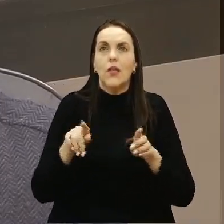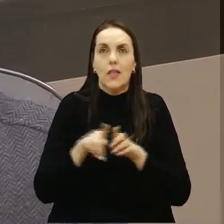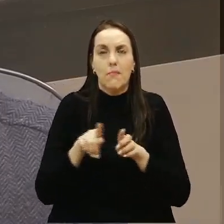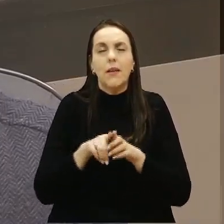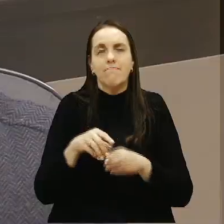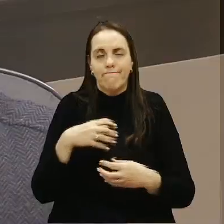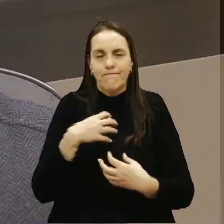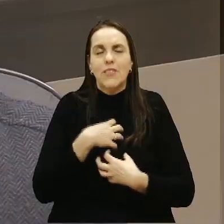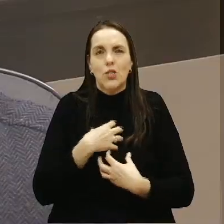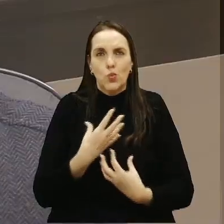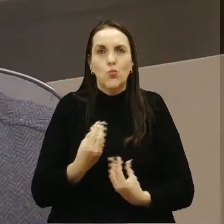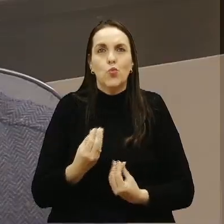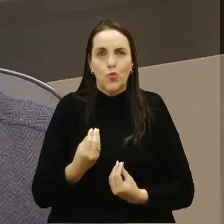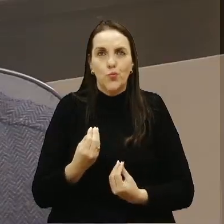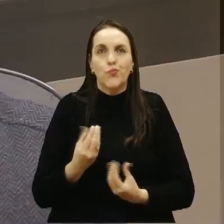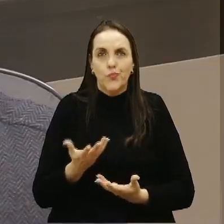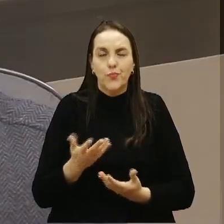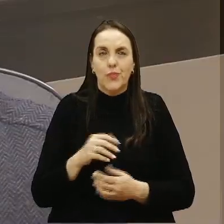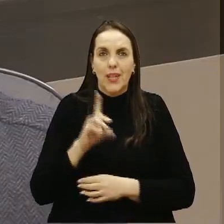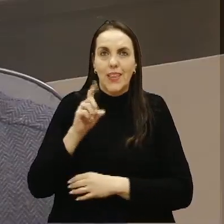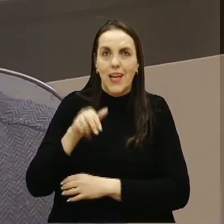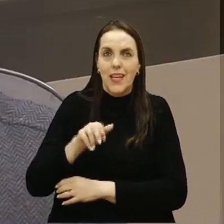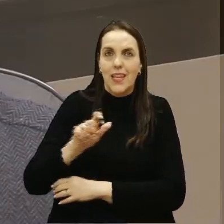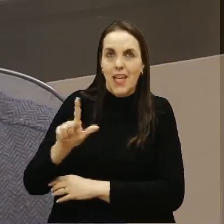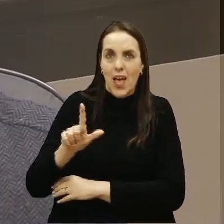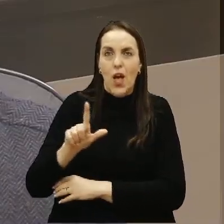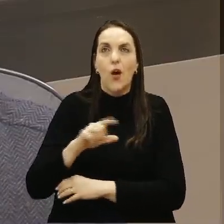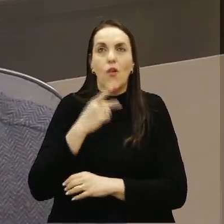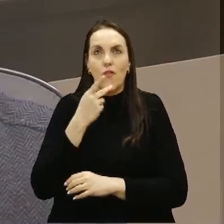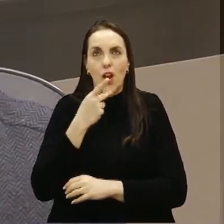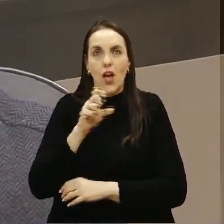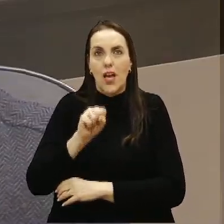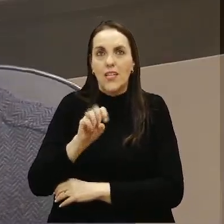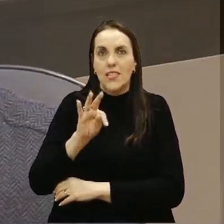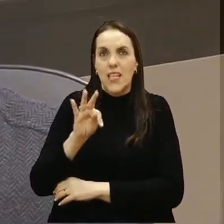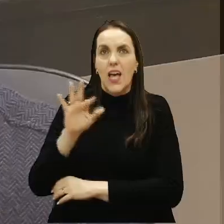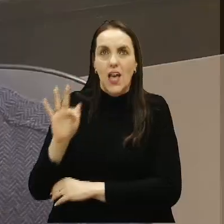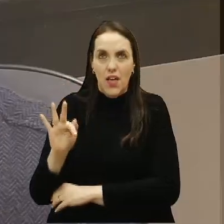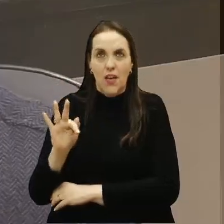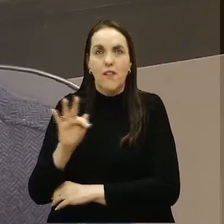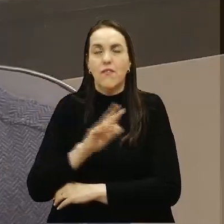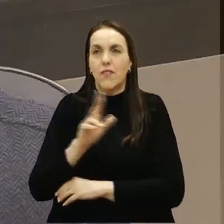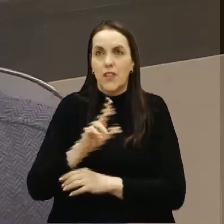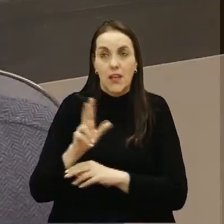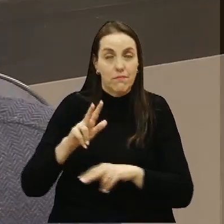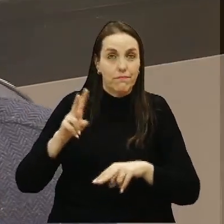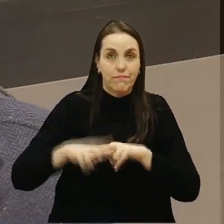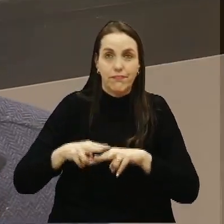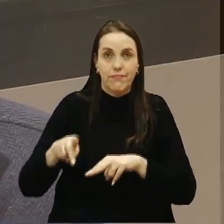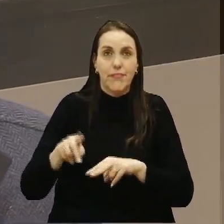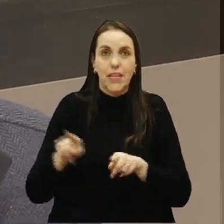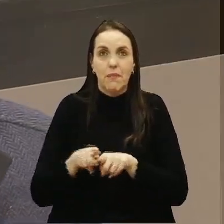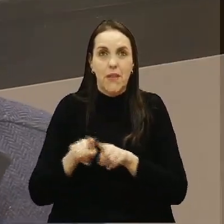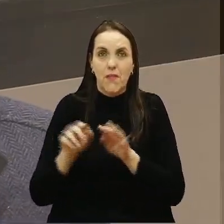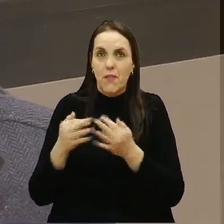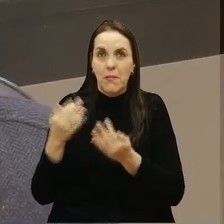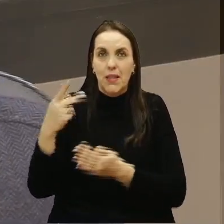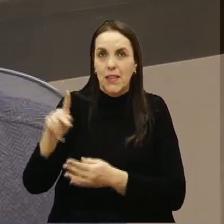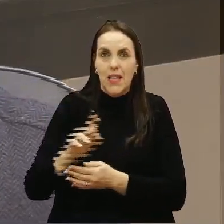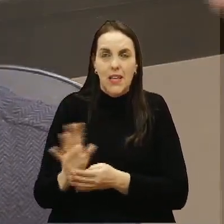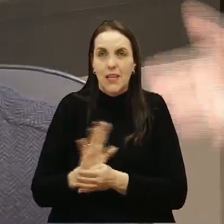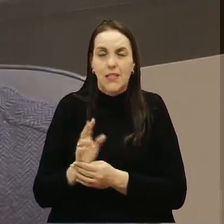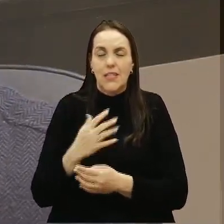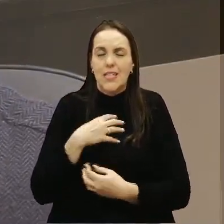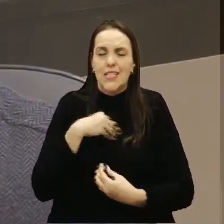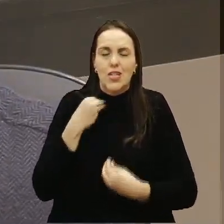preso, porque falou do STF, tomou 9 anos de cadeta sem ver a família dele. Isso eu também sinto. Então, o sentimento é para os dois lados. E